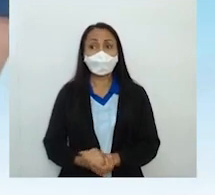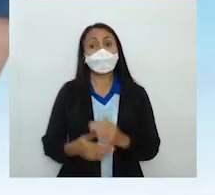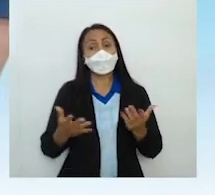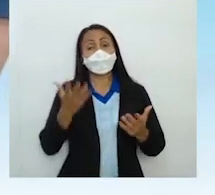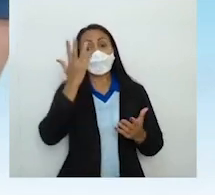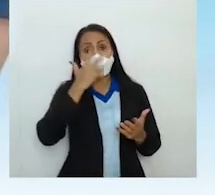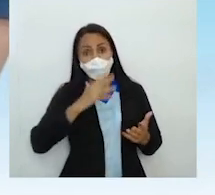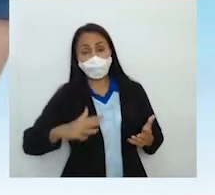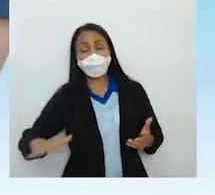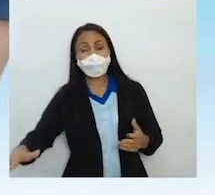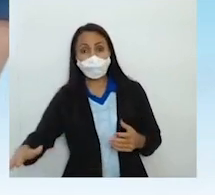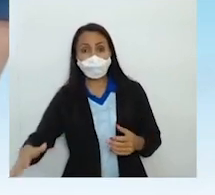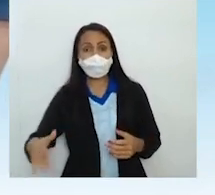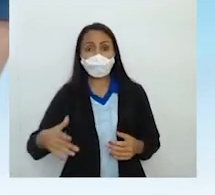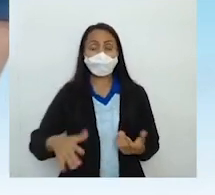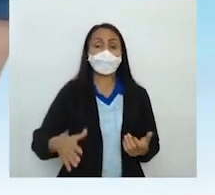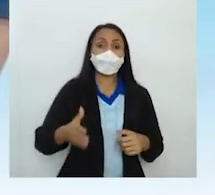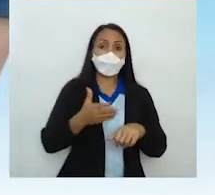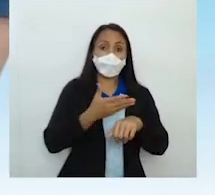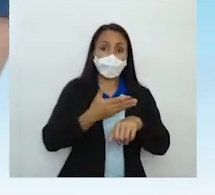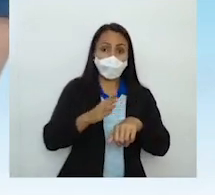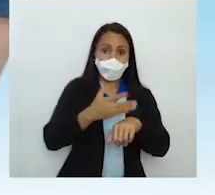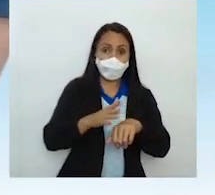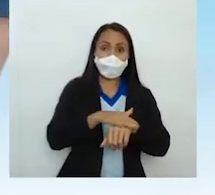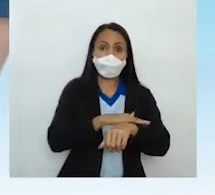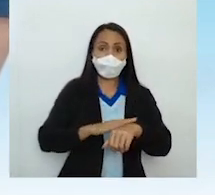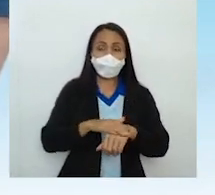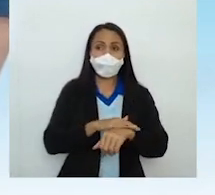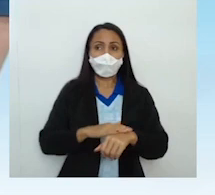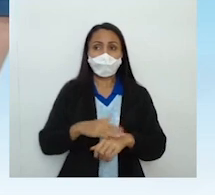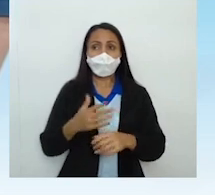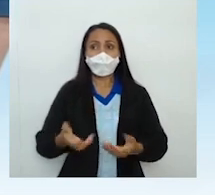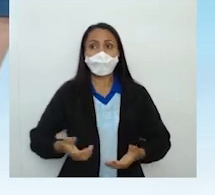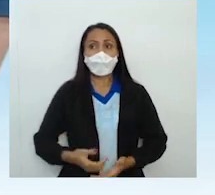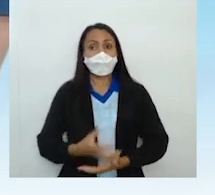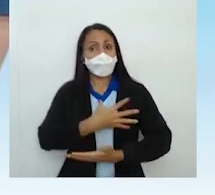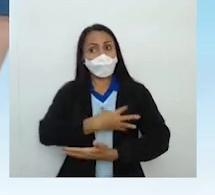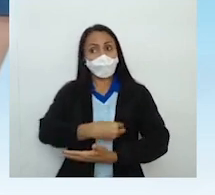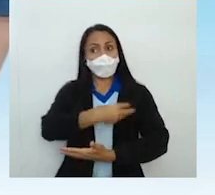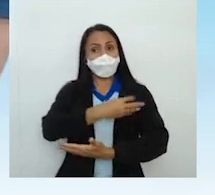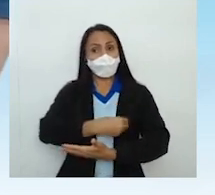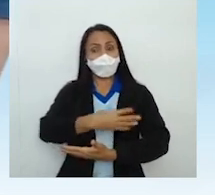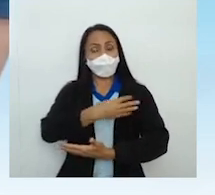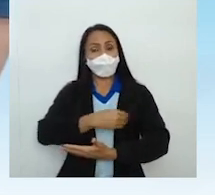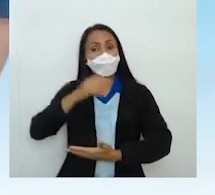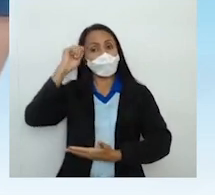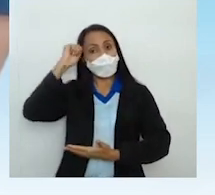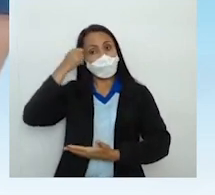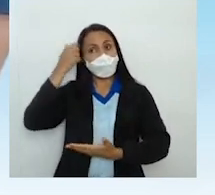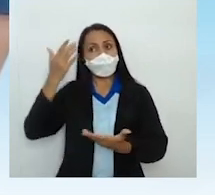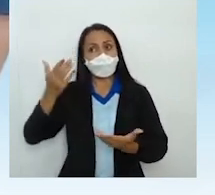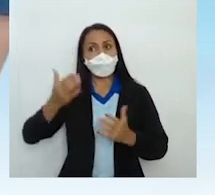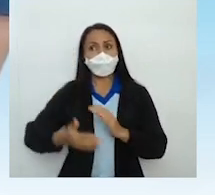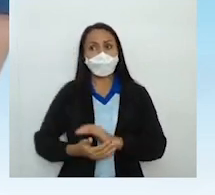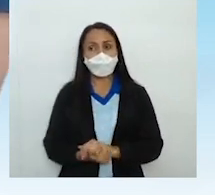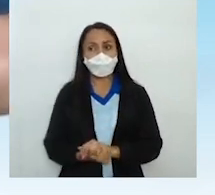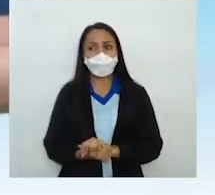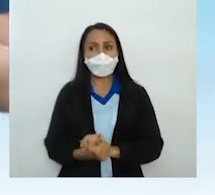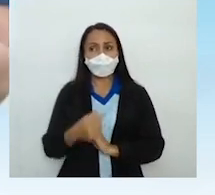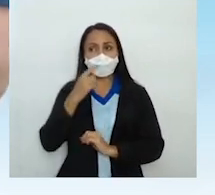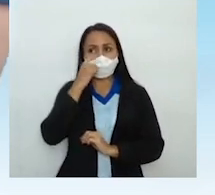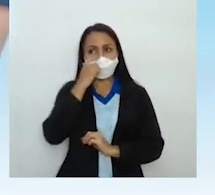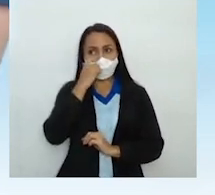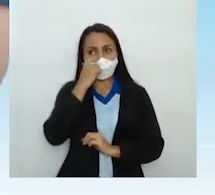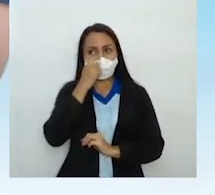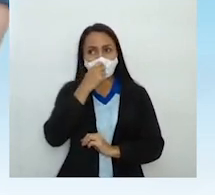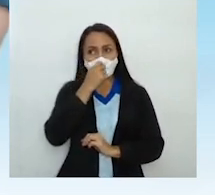criança branca, entre aspas, era amamentada com o leite da negra. Da negra. Então é uma coisa muito interessante. E o ato